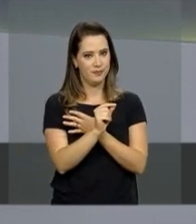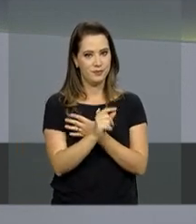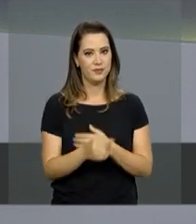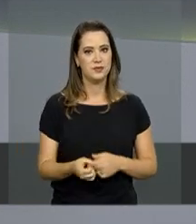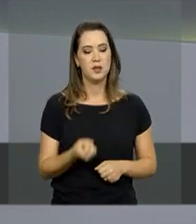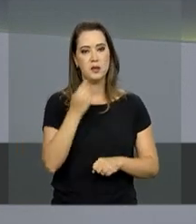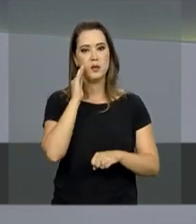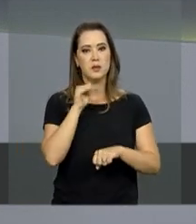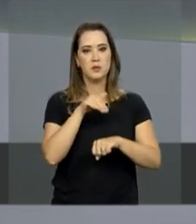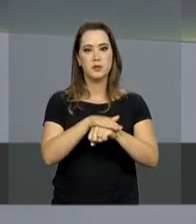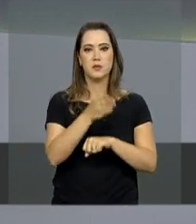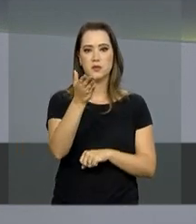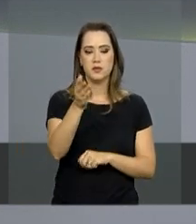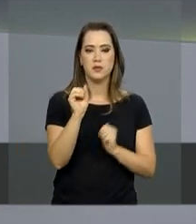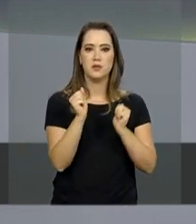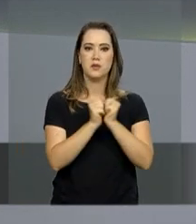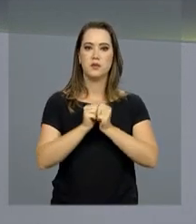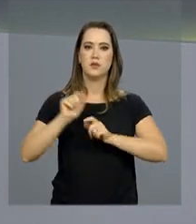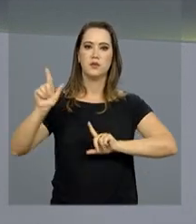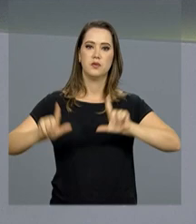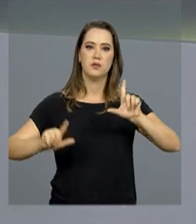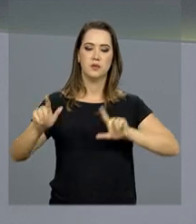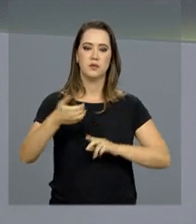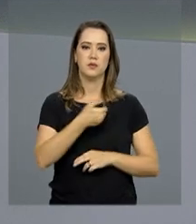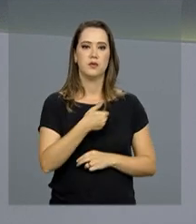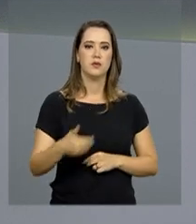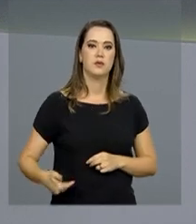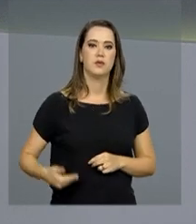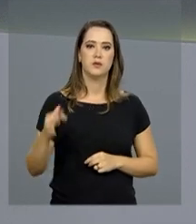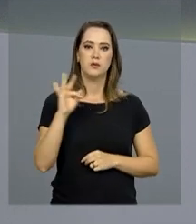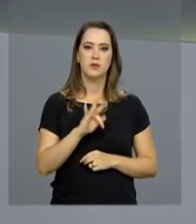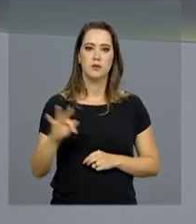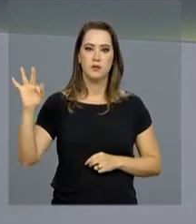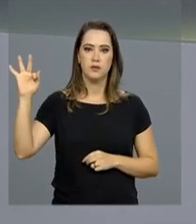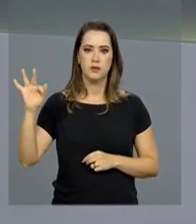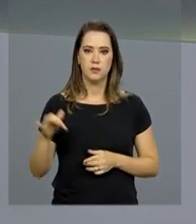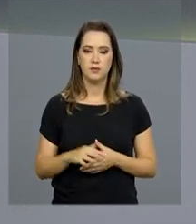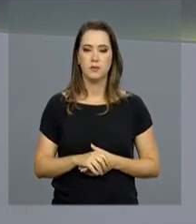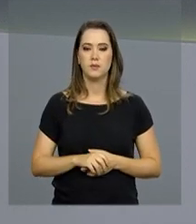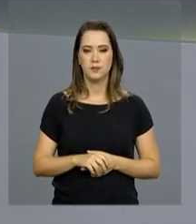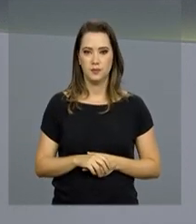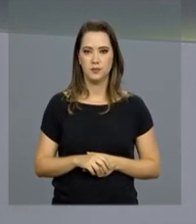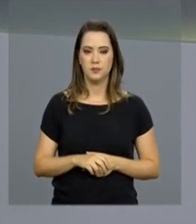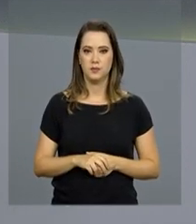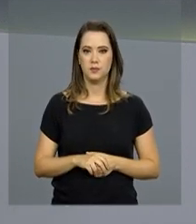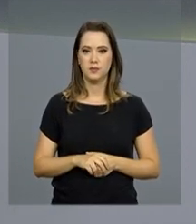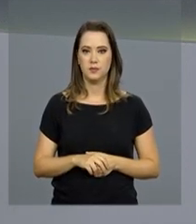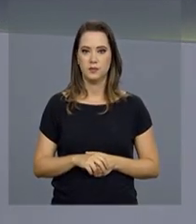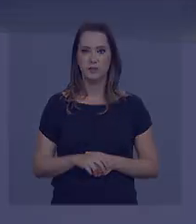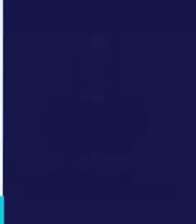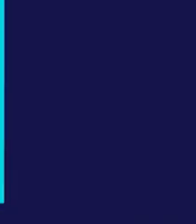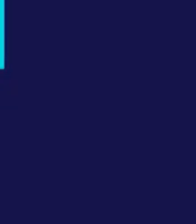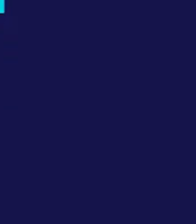perfil no Twitter. Uma boa noite para você. Continue com a gente aqui na NBR, a TV do Governo Federal.